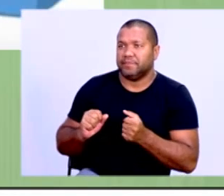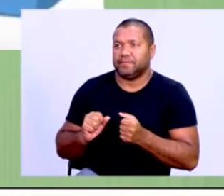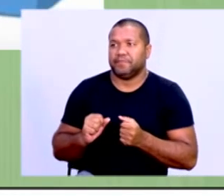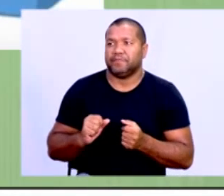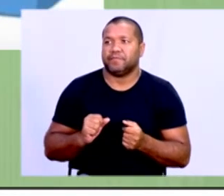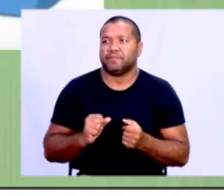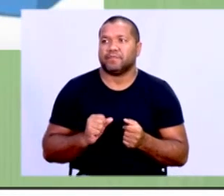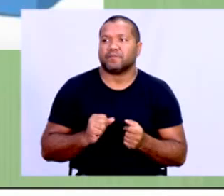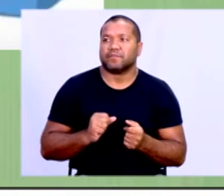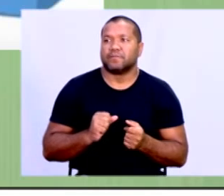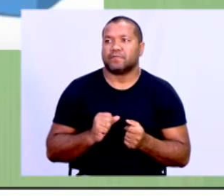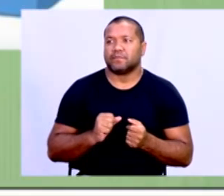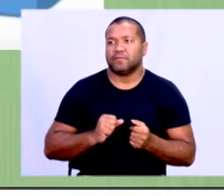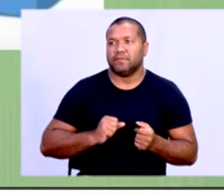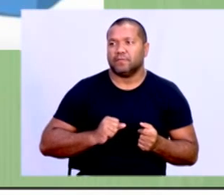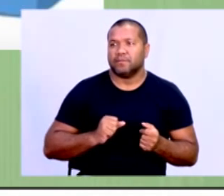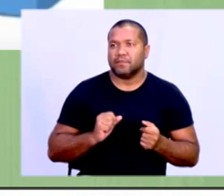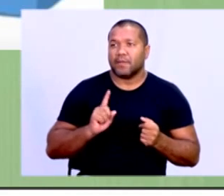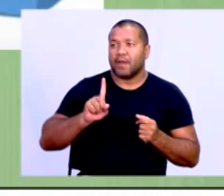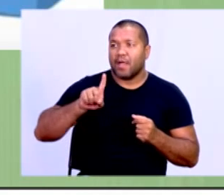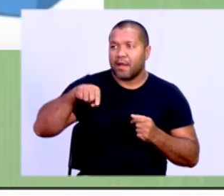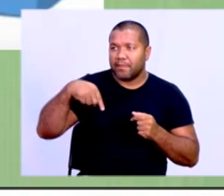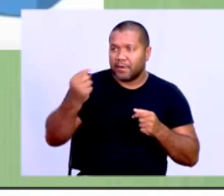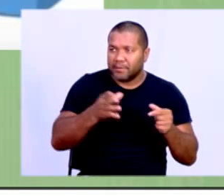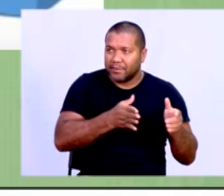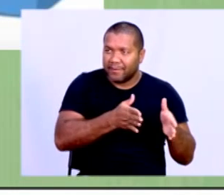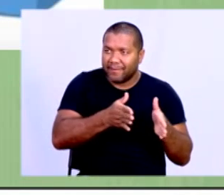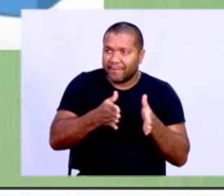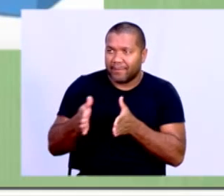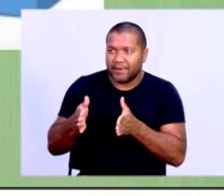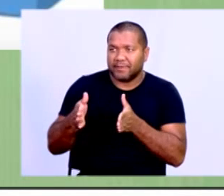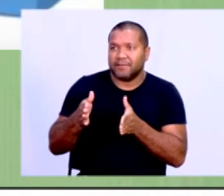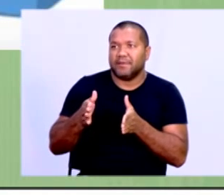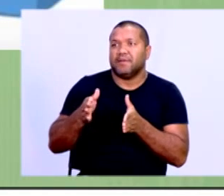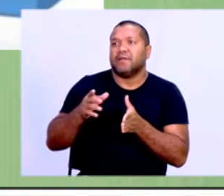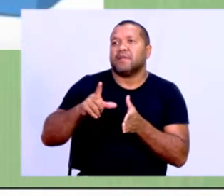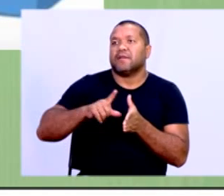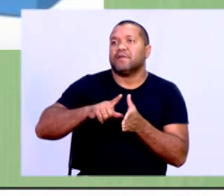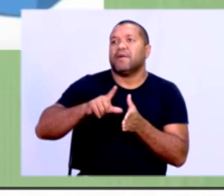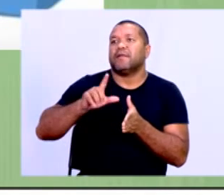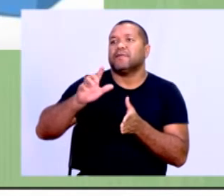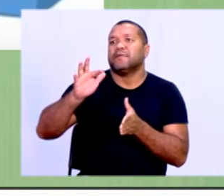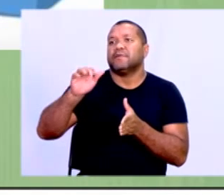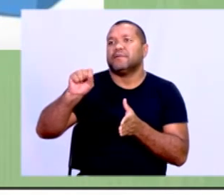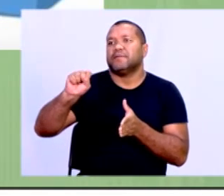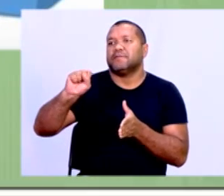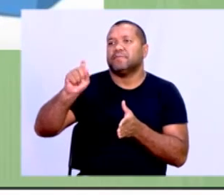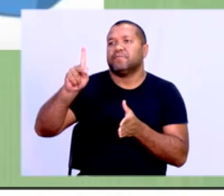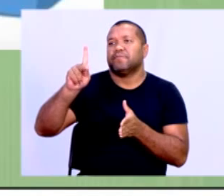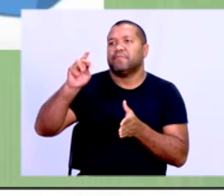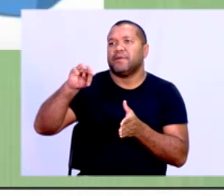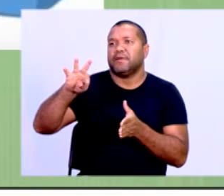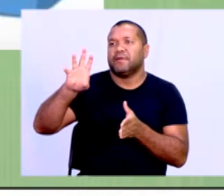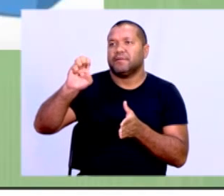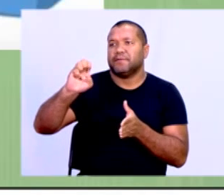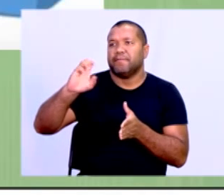dos nossos requisitos. A próxima fase é o Sprint Backlog. Aqui, ele